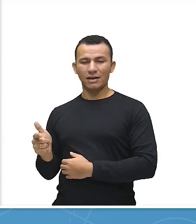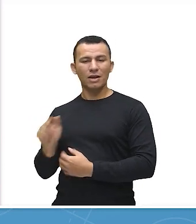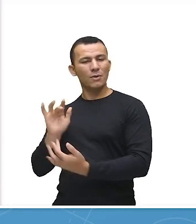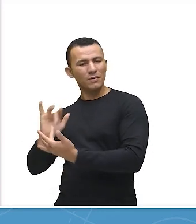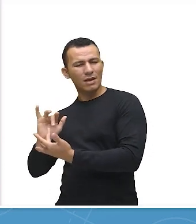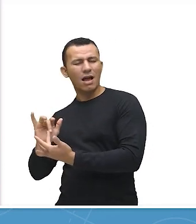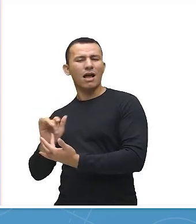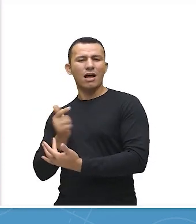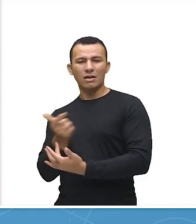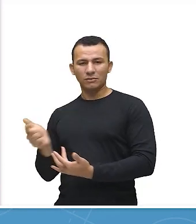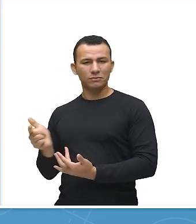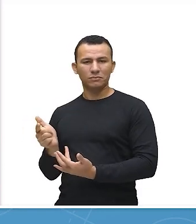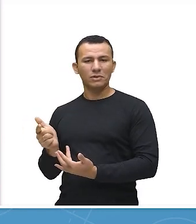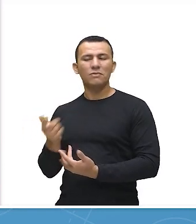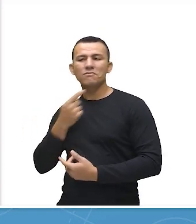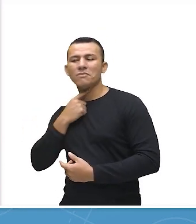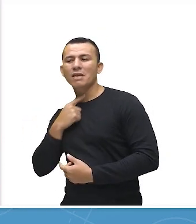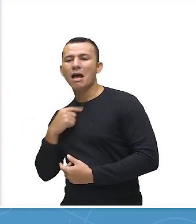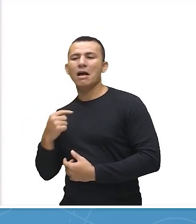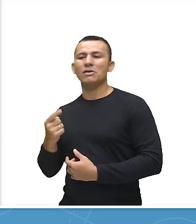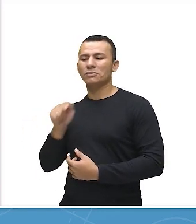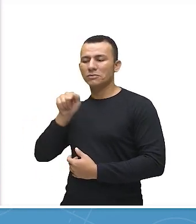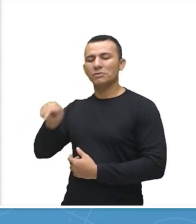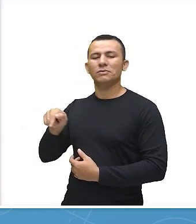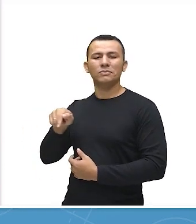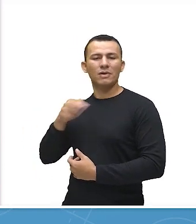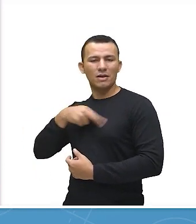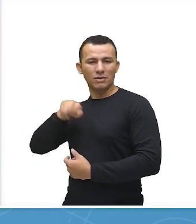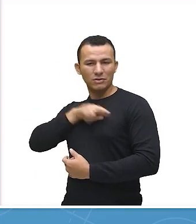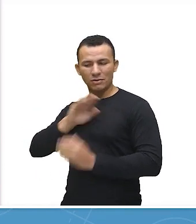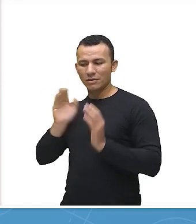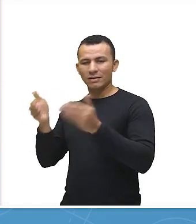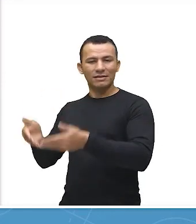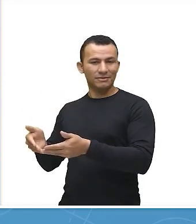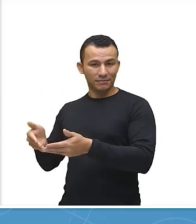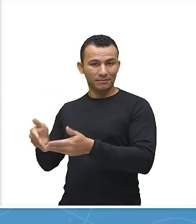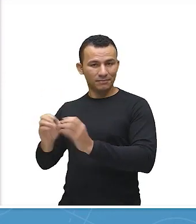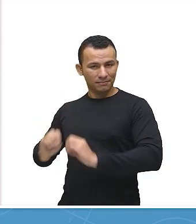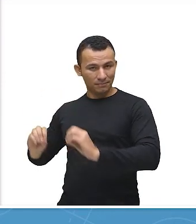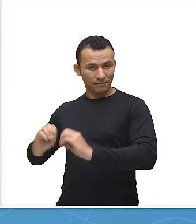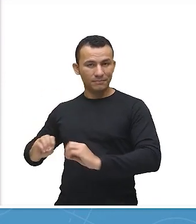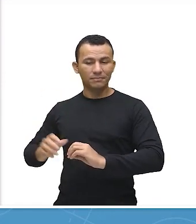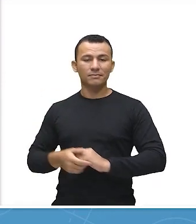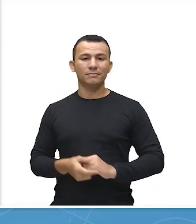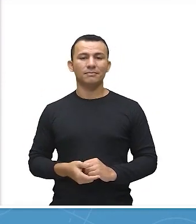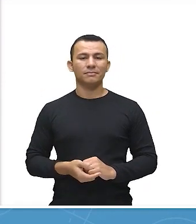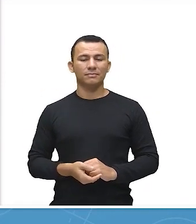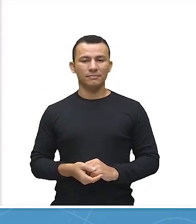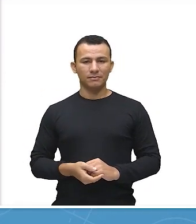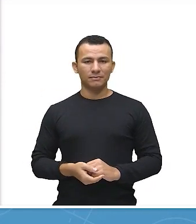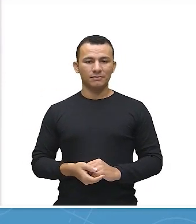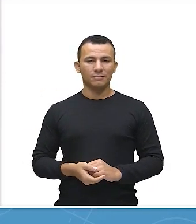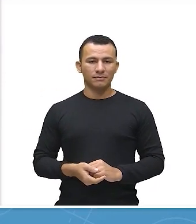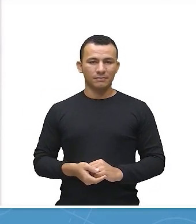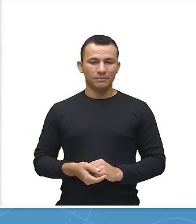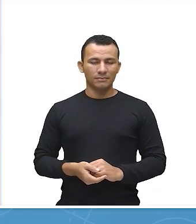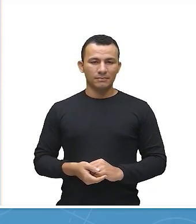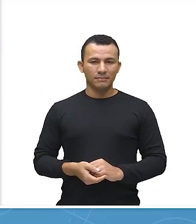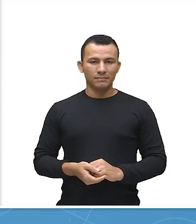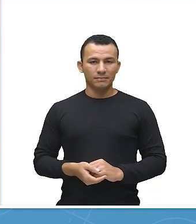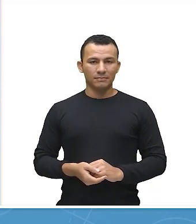música erudita, que é aquela música mais instrumental, né? E a gente tem a música popular, que são todas aquelas outras músicas que a